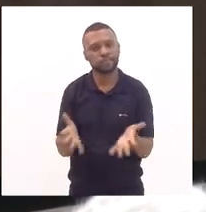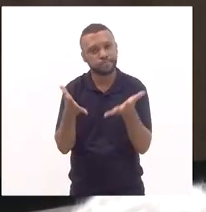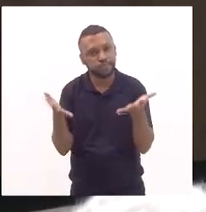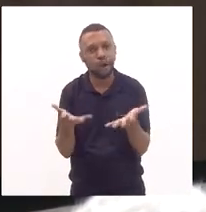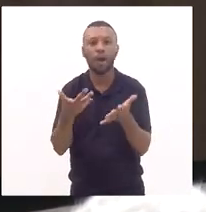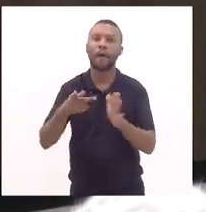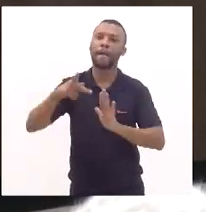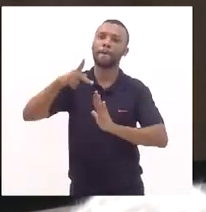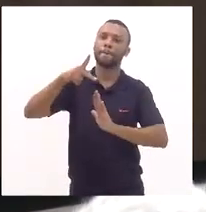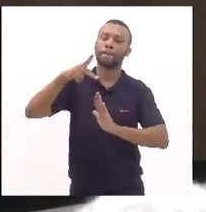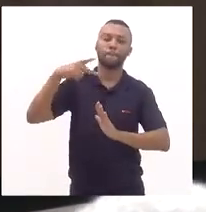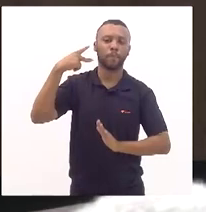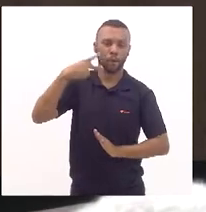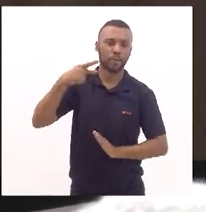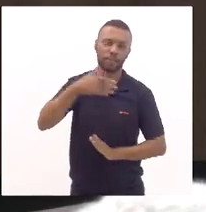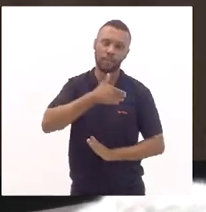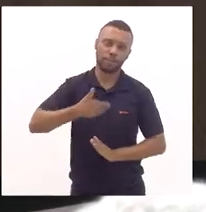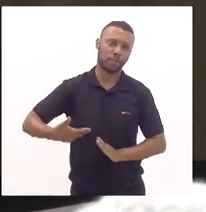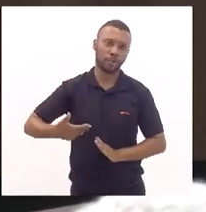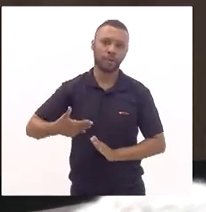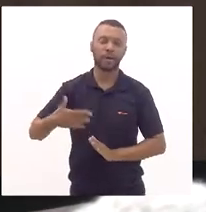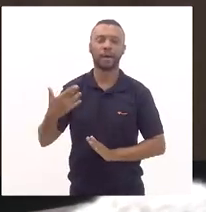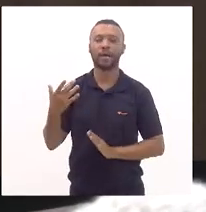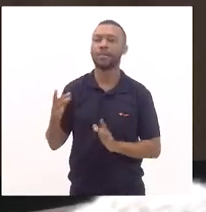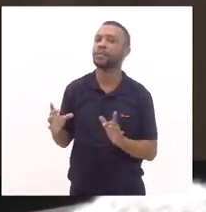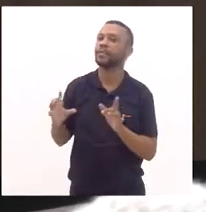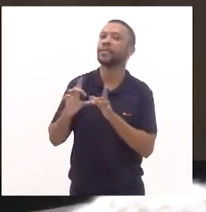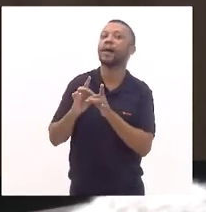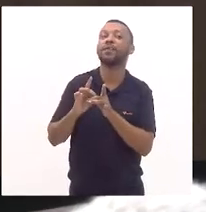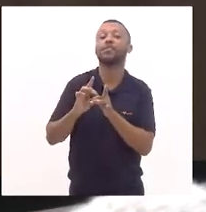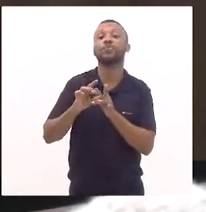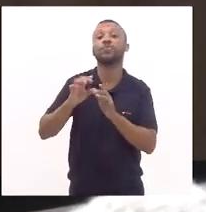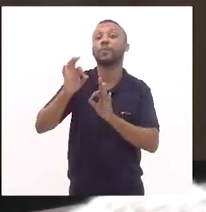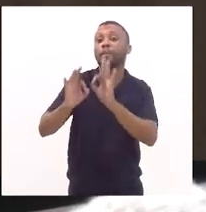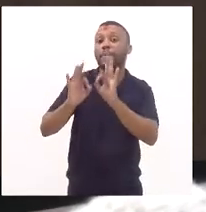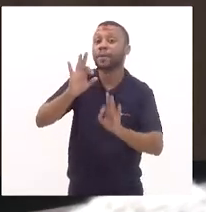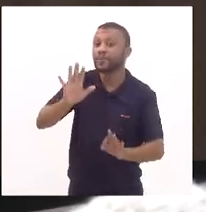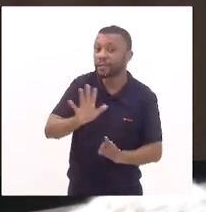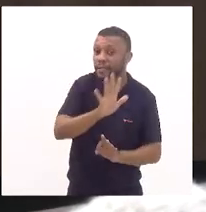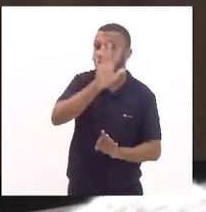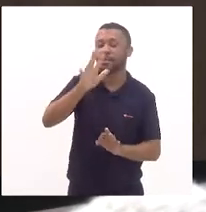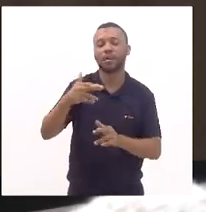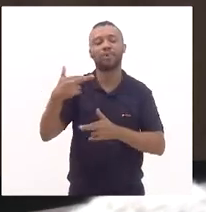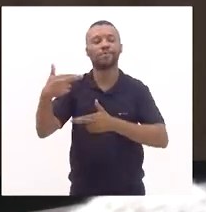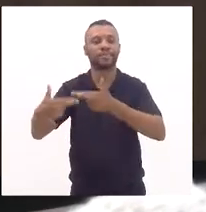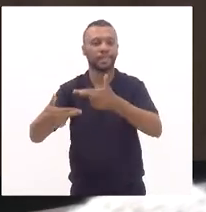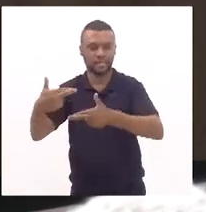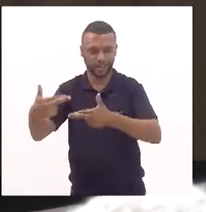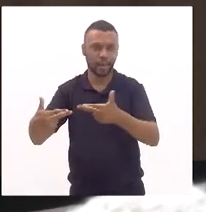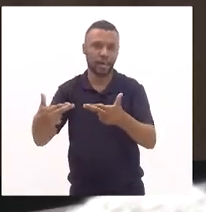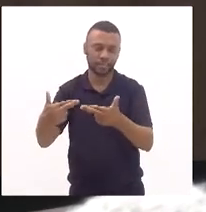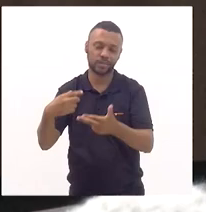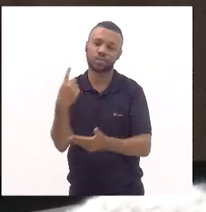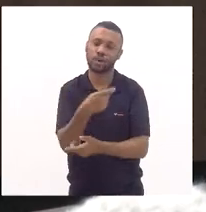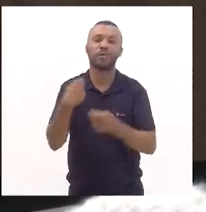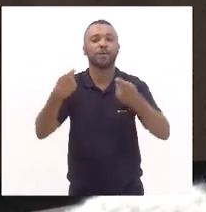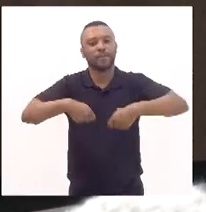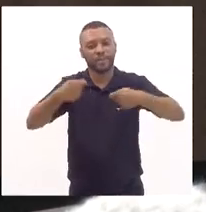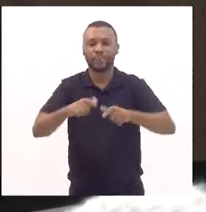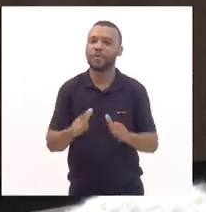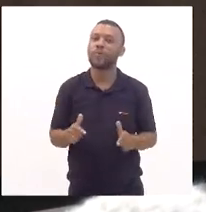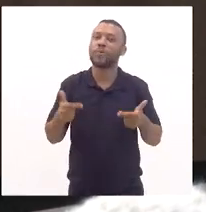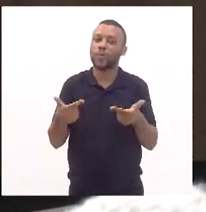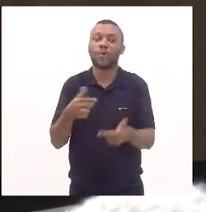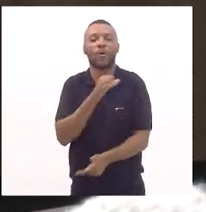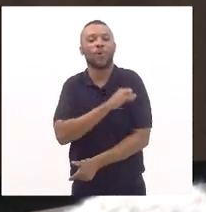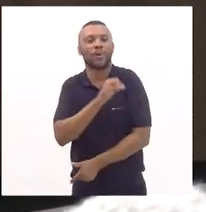em consonância com o Plano Nacional de Reciclagem é o que nós precisamos fazer agora. O Rio de Janeiro